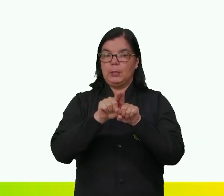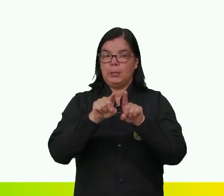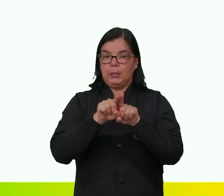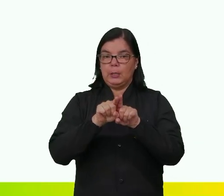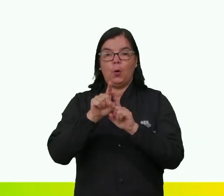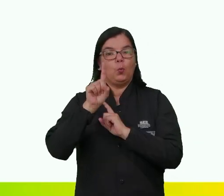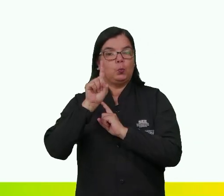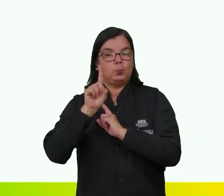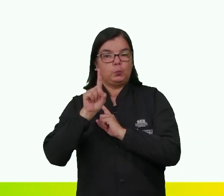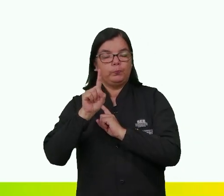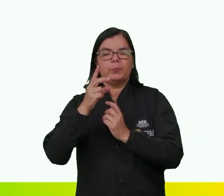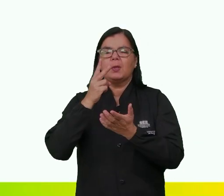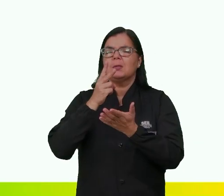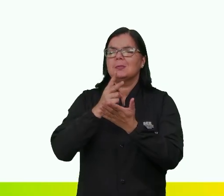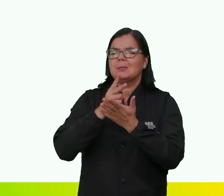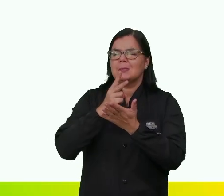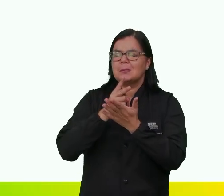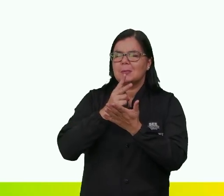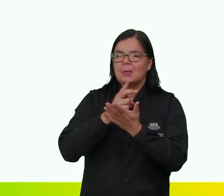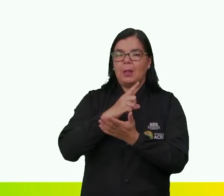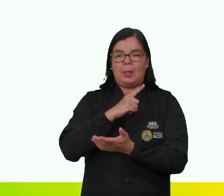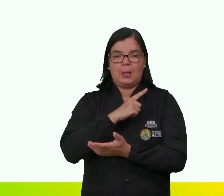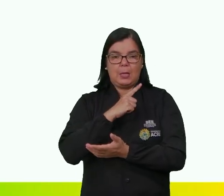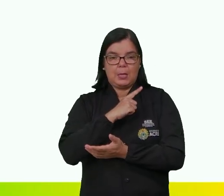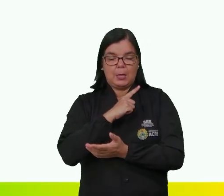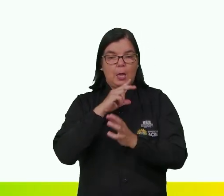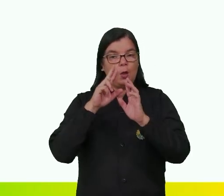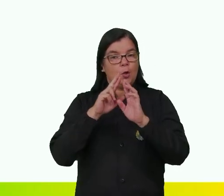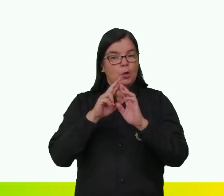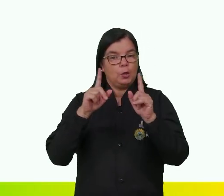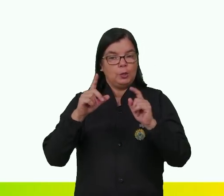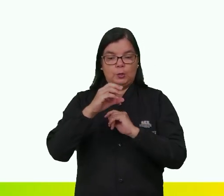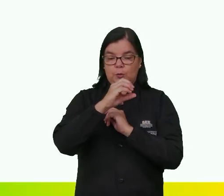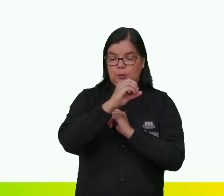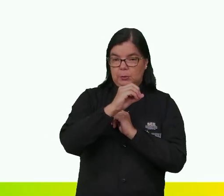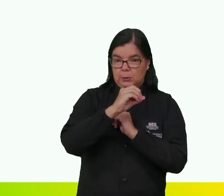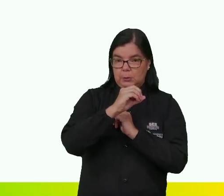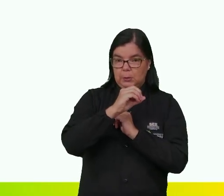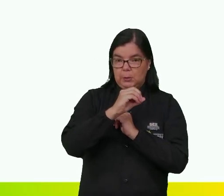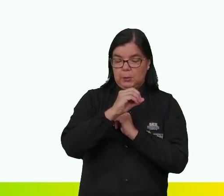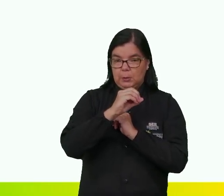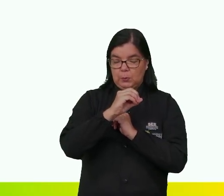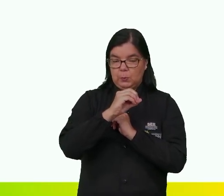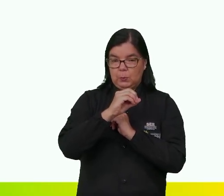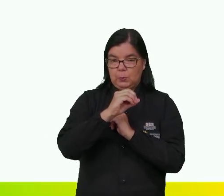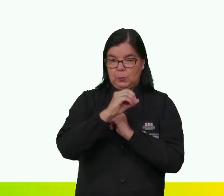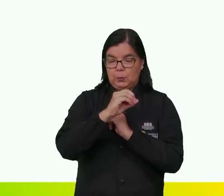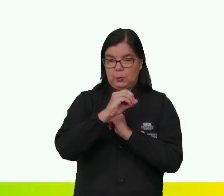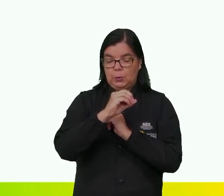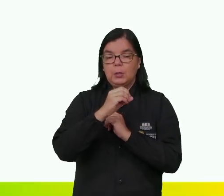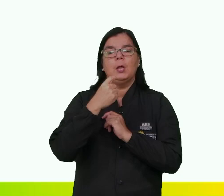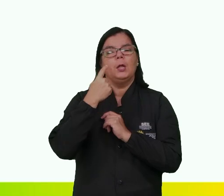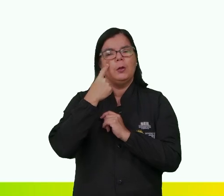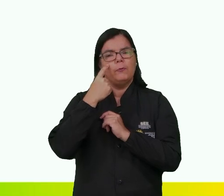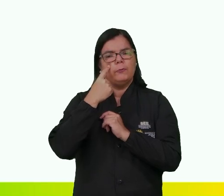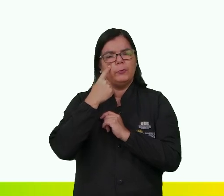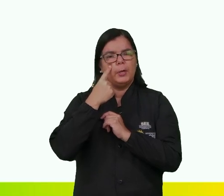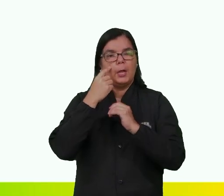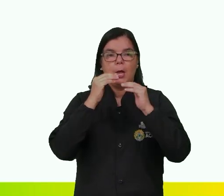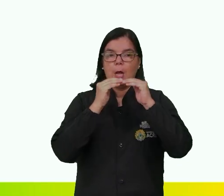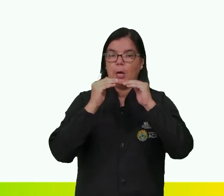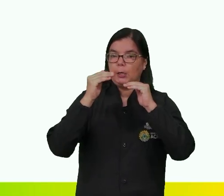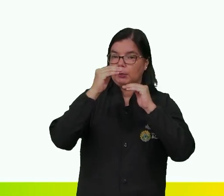expoente 1. Toda vez que você tiver um número que ele é diferente de 0, ok? E você eleva ele